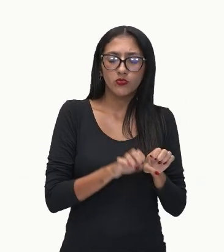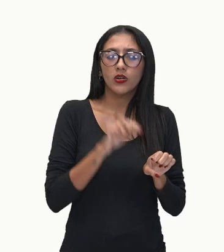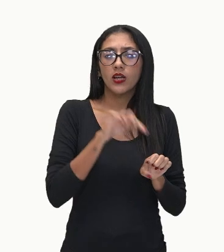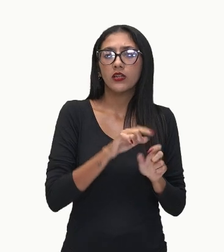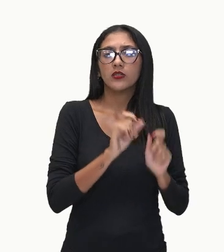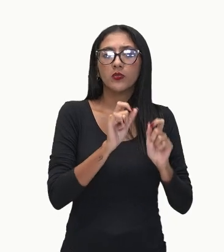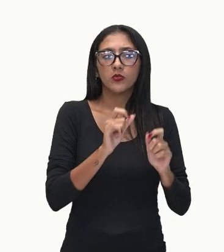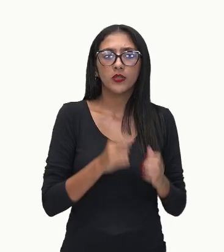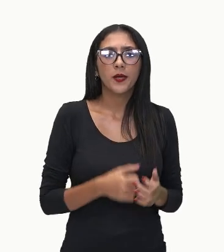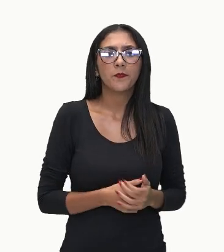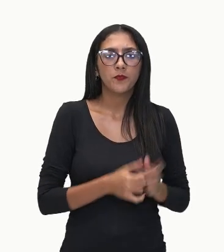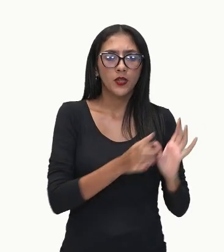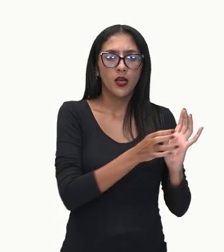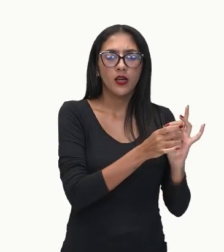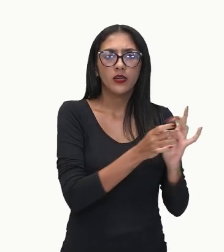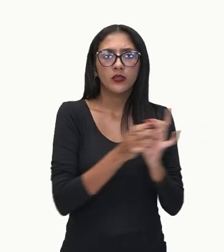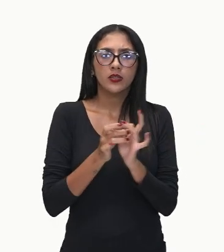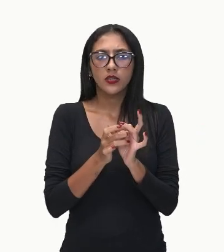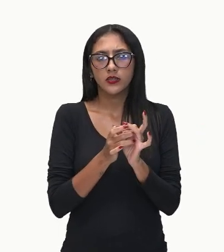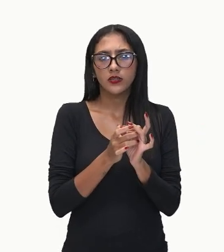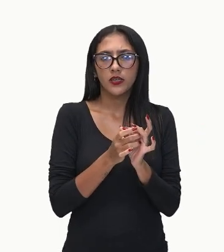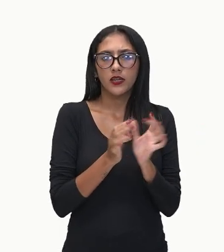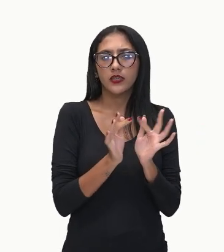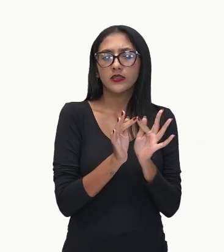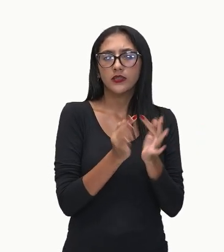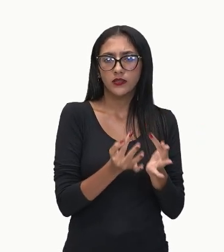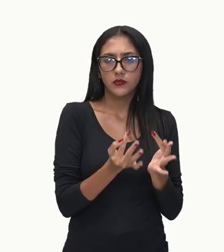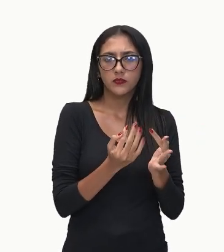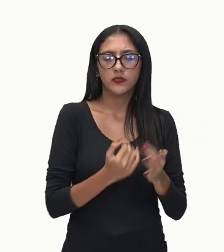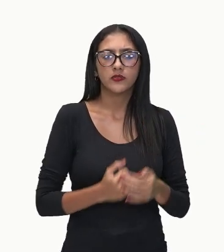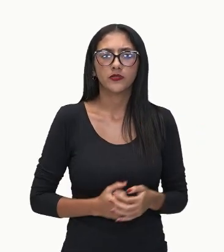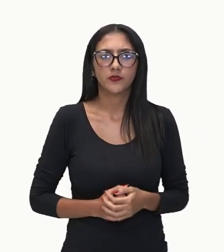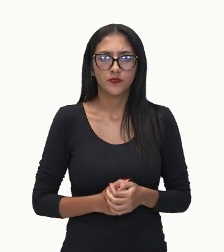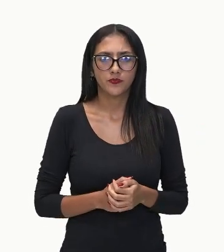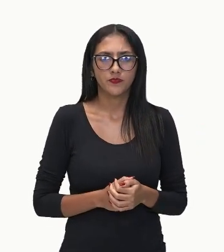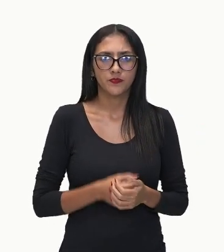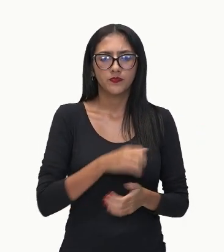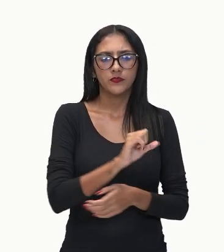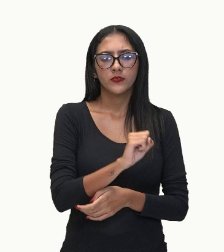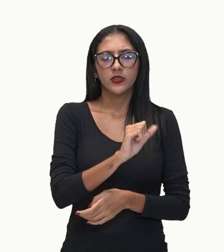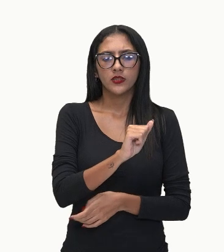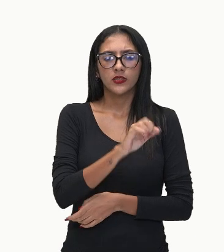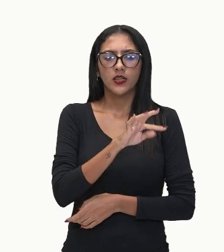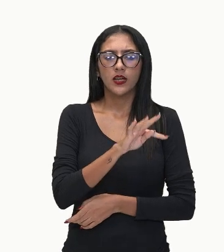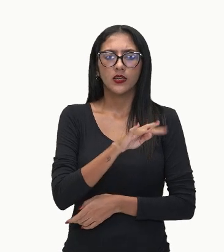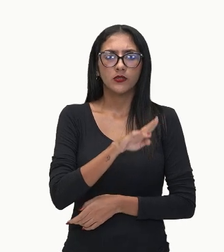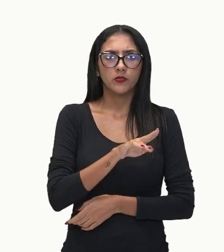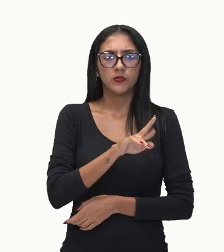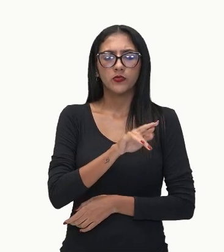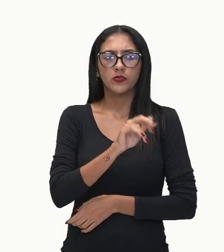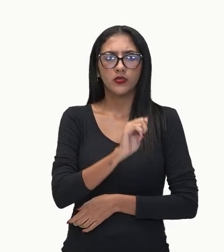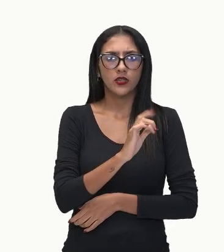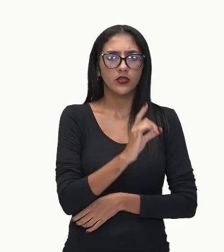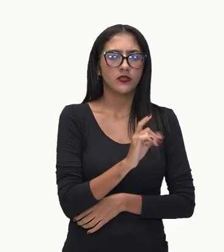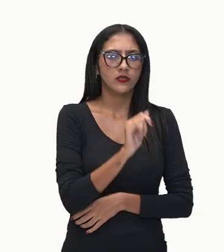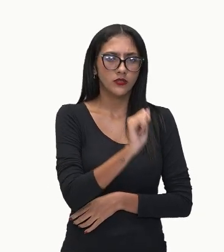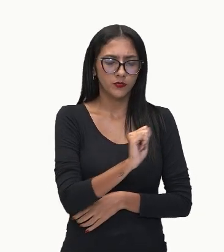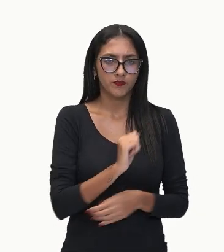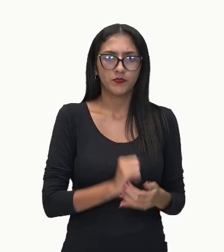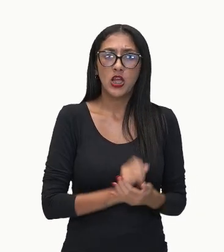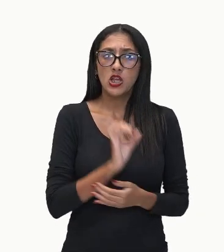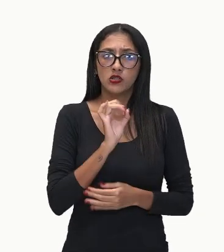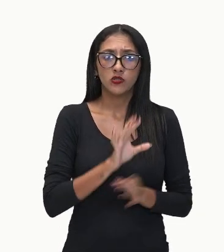uma cadeia saturada. Essa cadeia saturada são cadeias que são formadas apenas